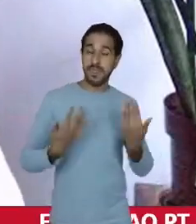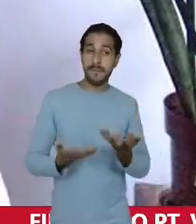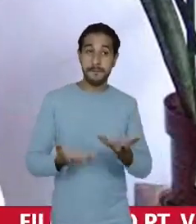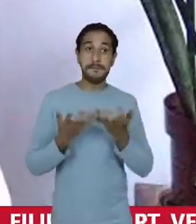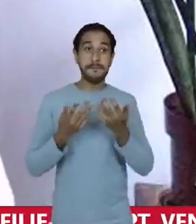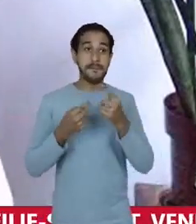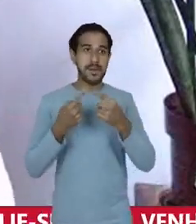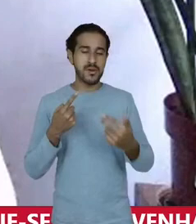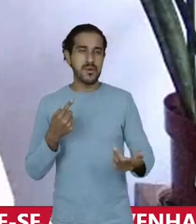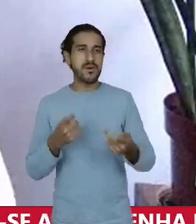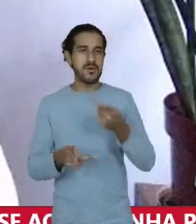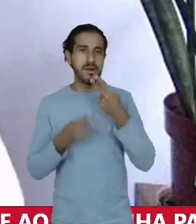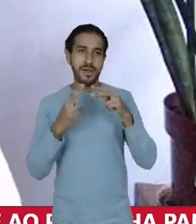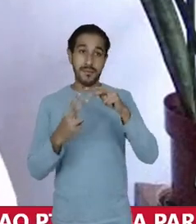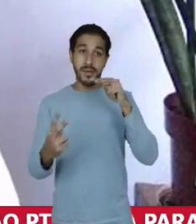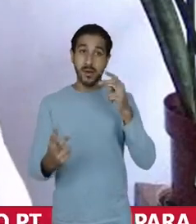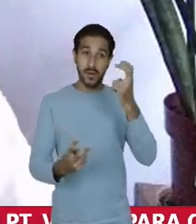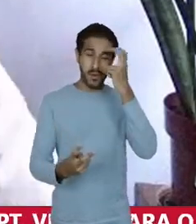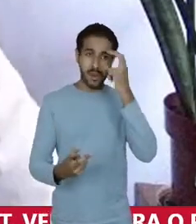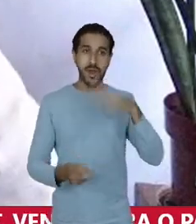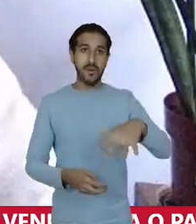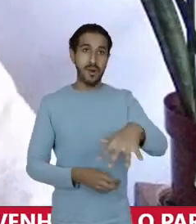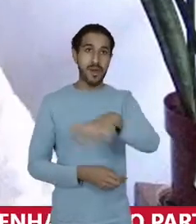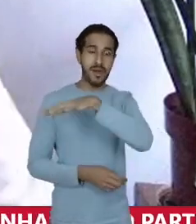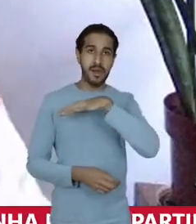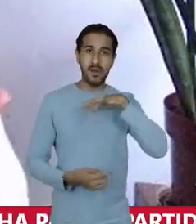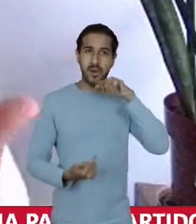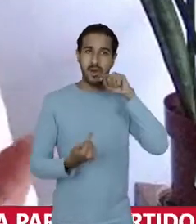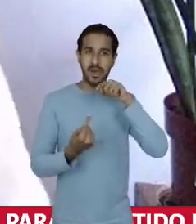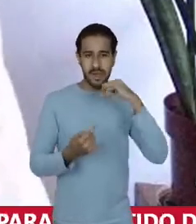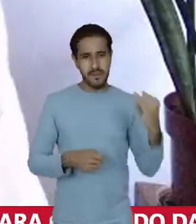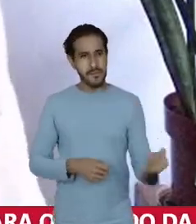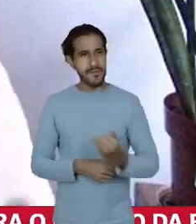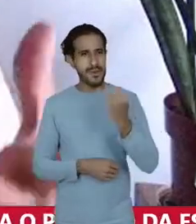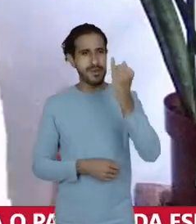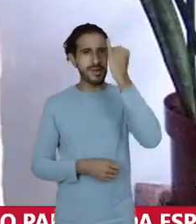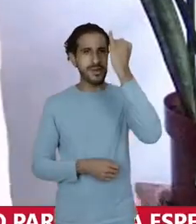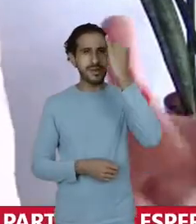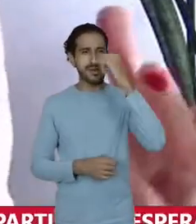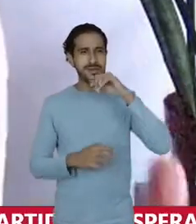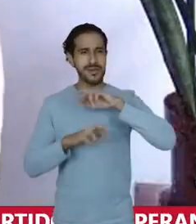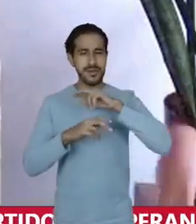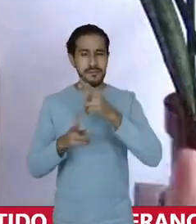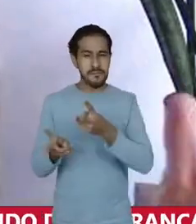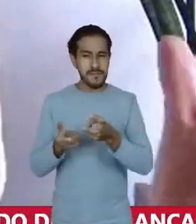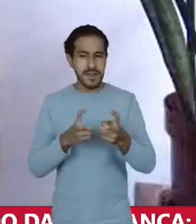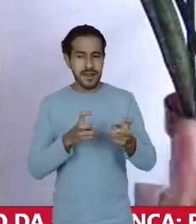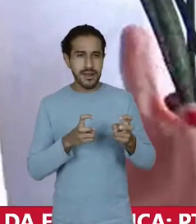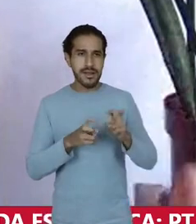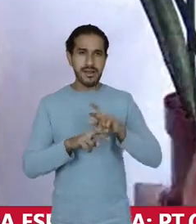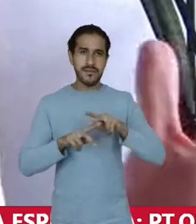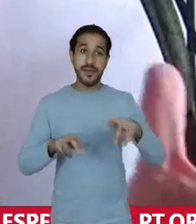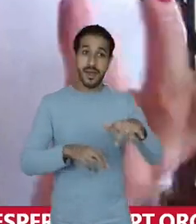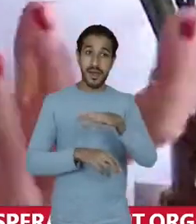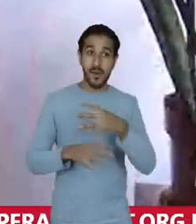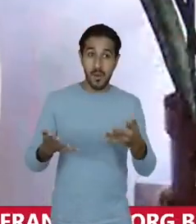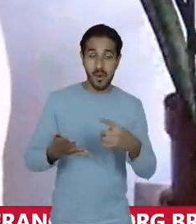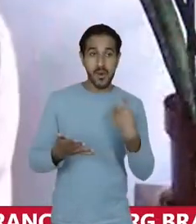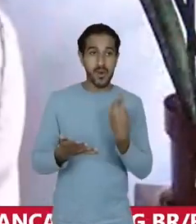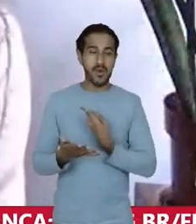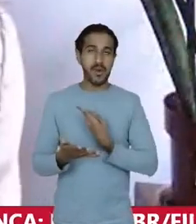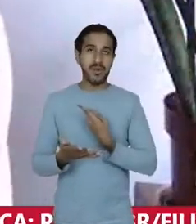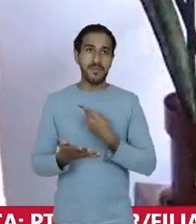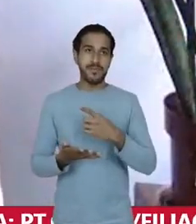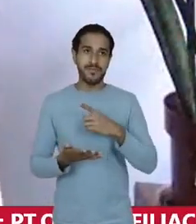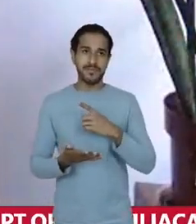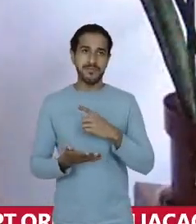queria primeiro trazer essa dimensão da cultura como um espaço importante de verificação das questões que hoje nos